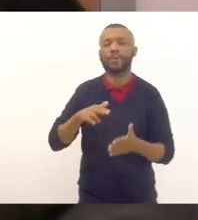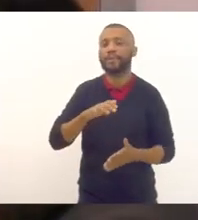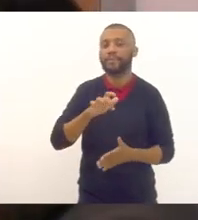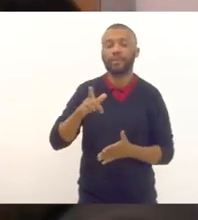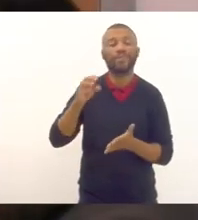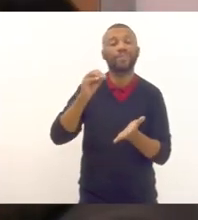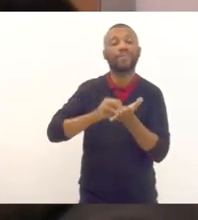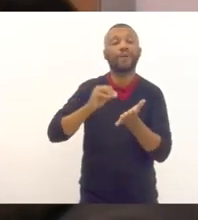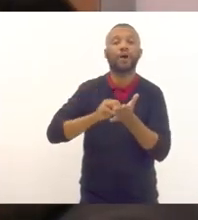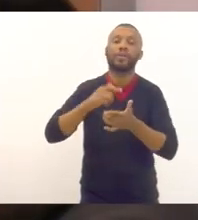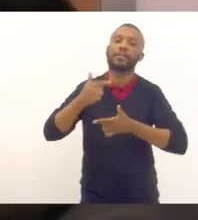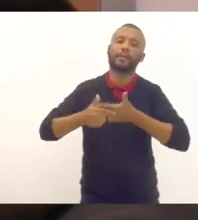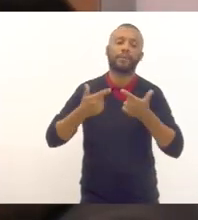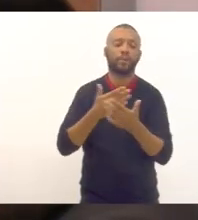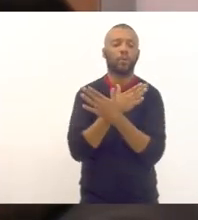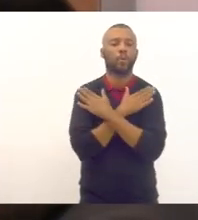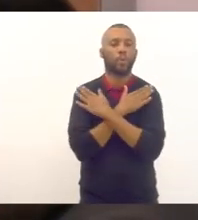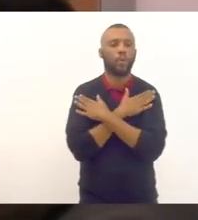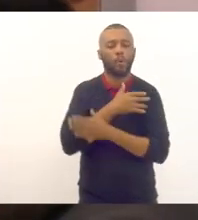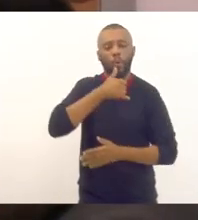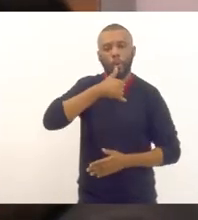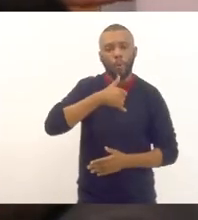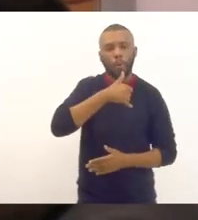de emprego,